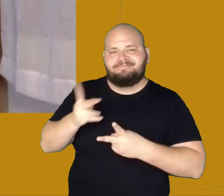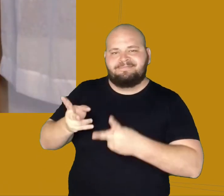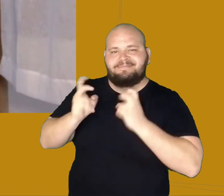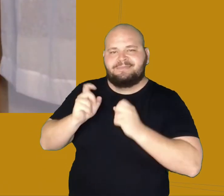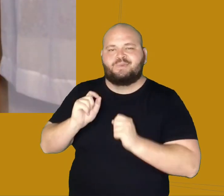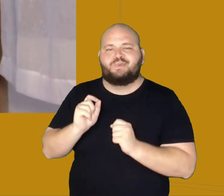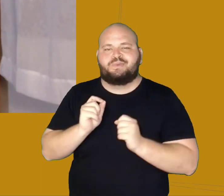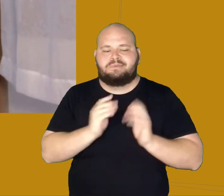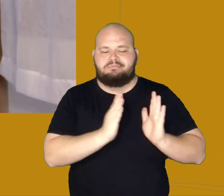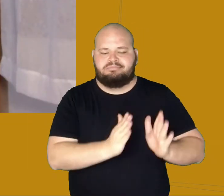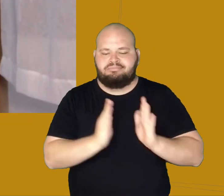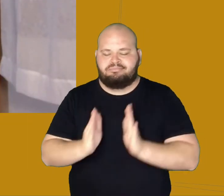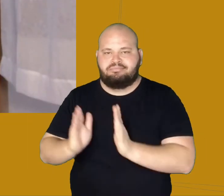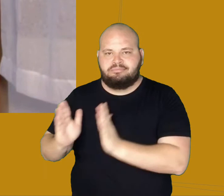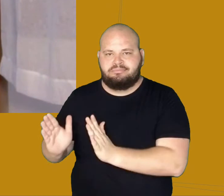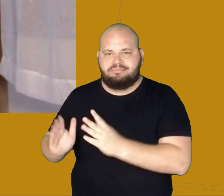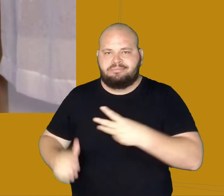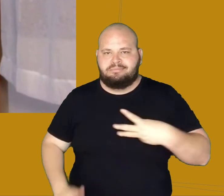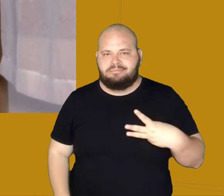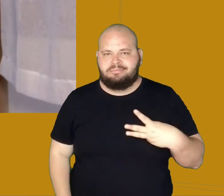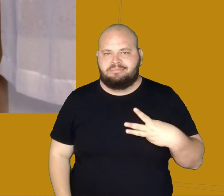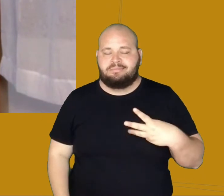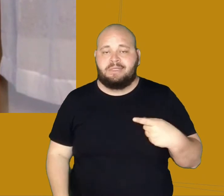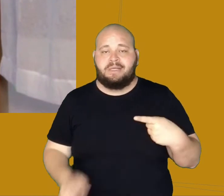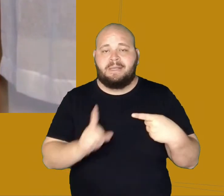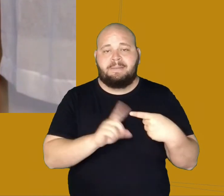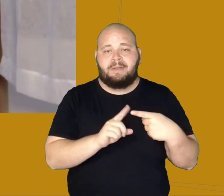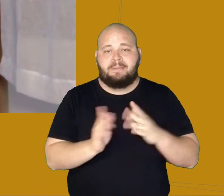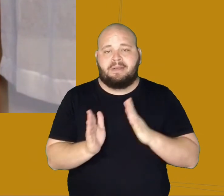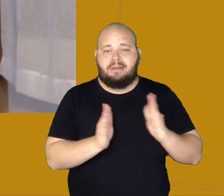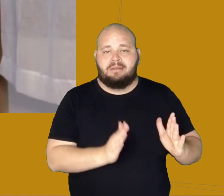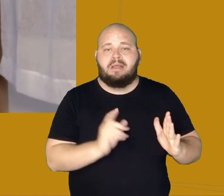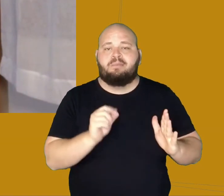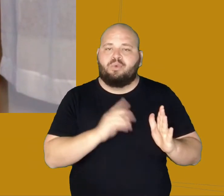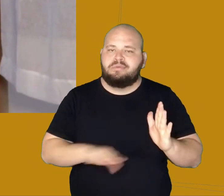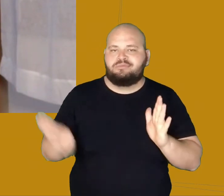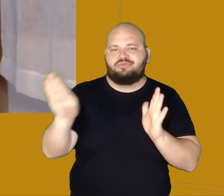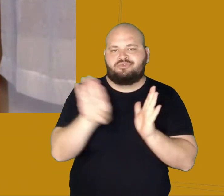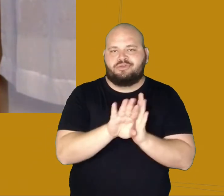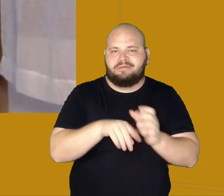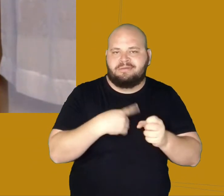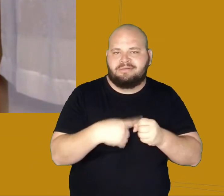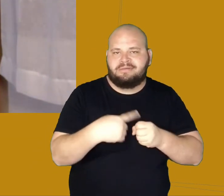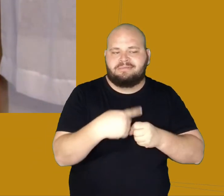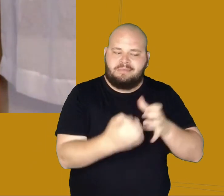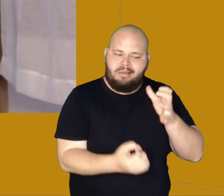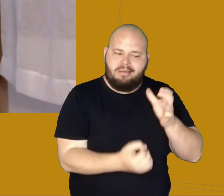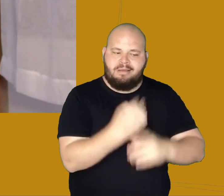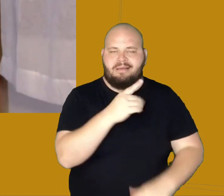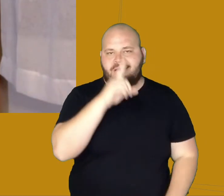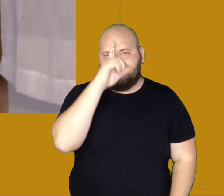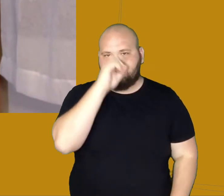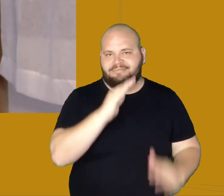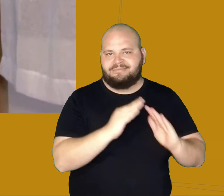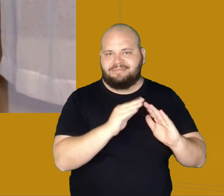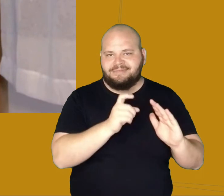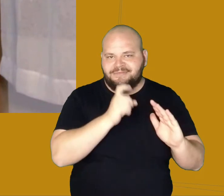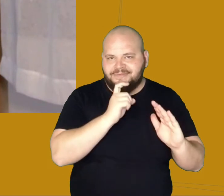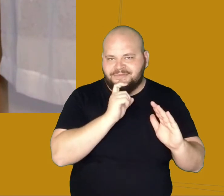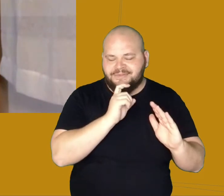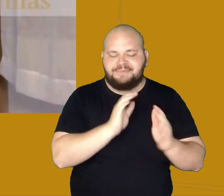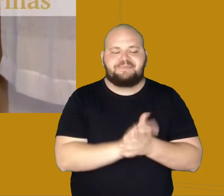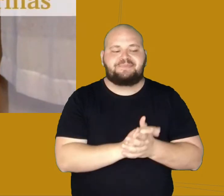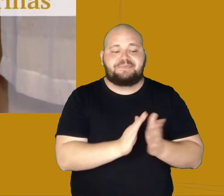consegue perceber 3 etapas bem distintas. A primeira é a chegada na cidade com a criação da Casa Verde.